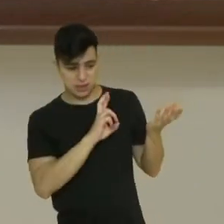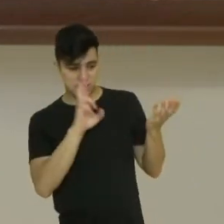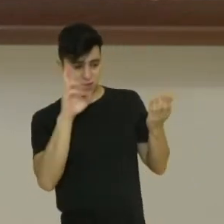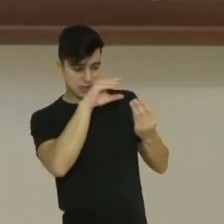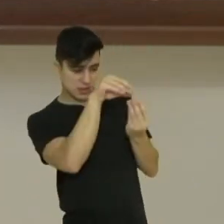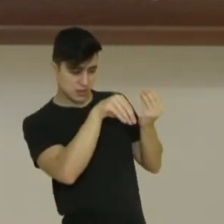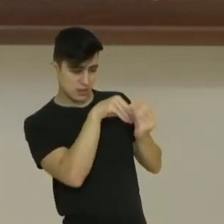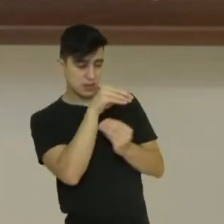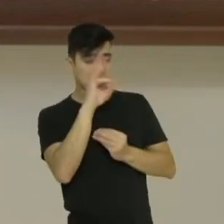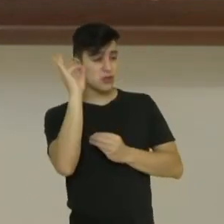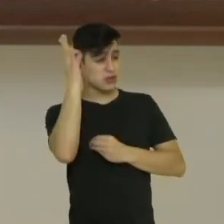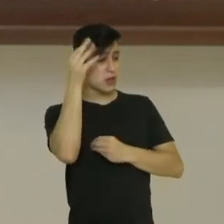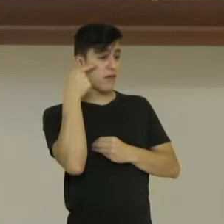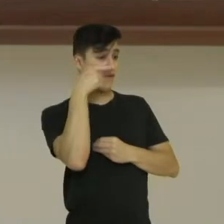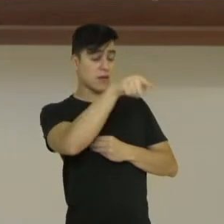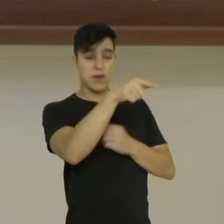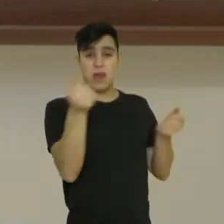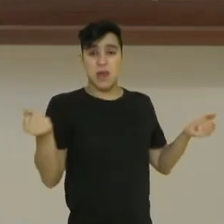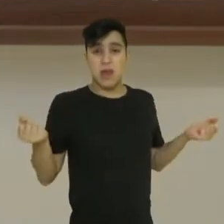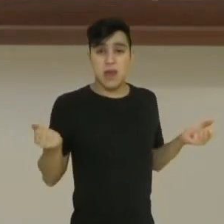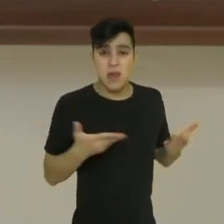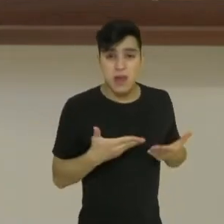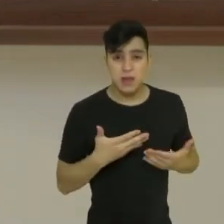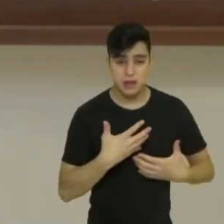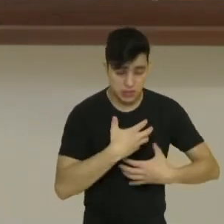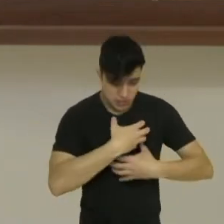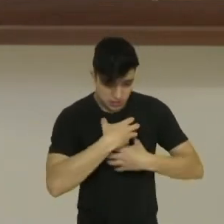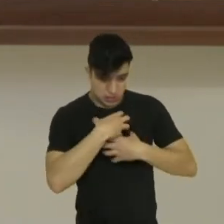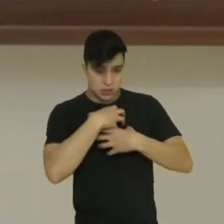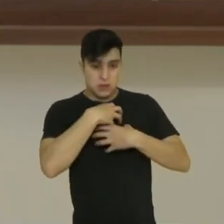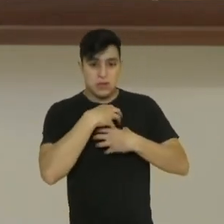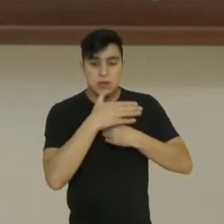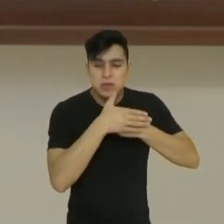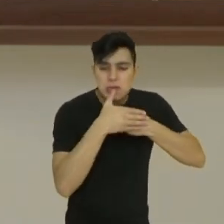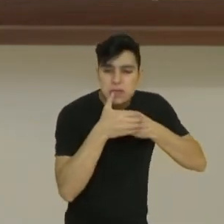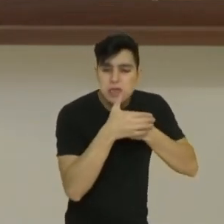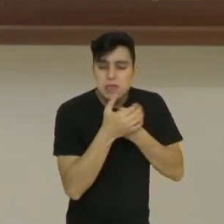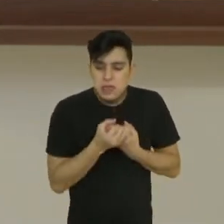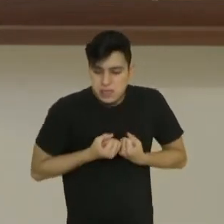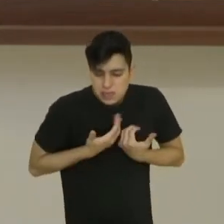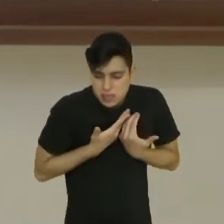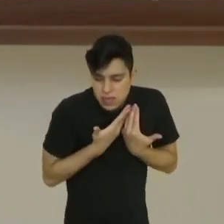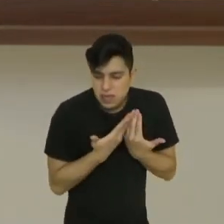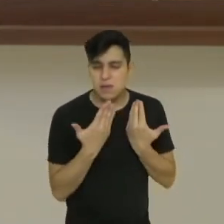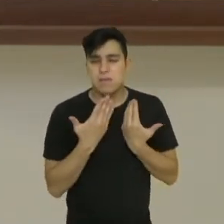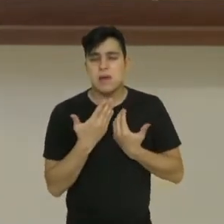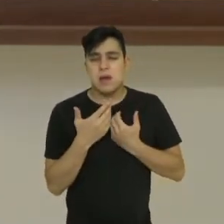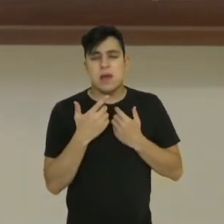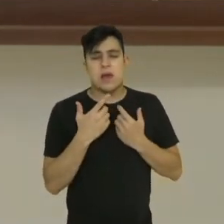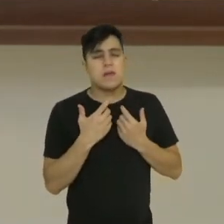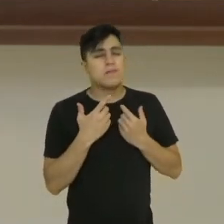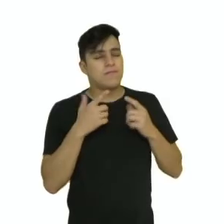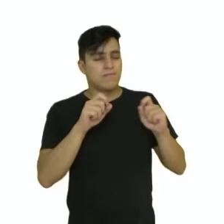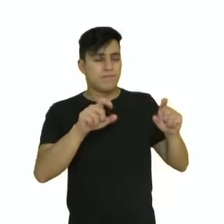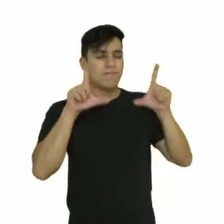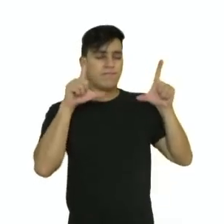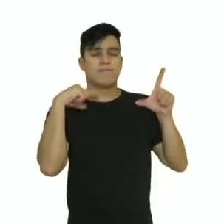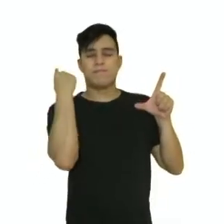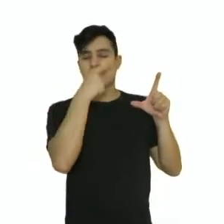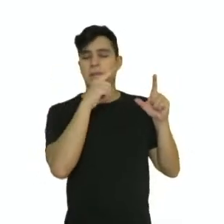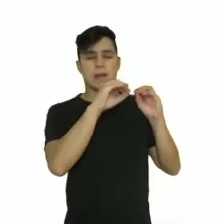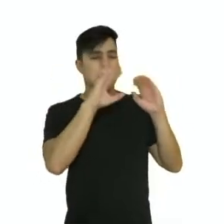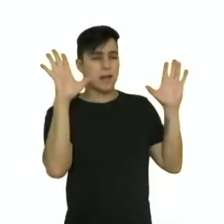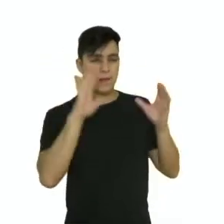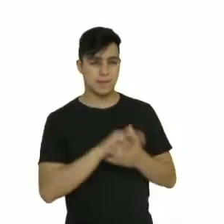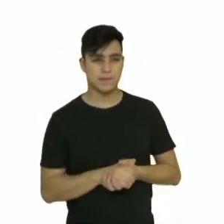gente vê que agora vai ter sentimento, movimento e a expressão bastante evidenciados. Logo em seguida, nós